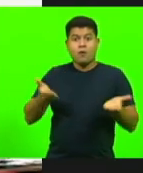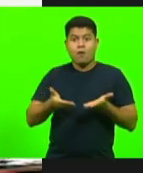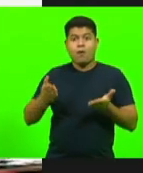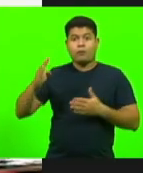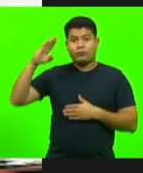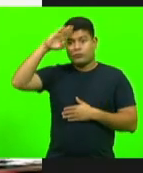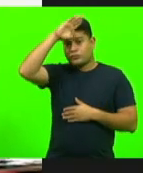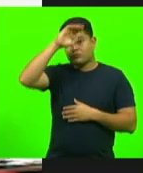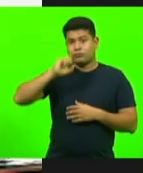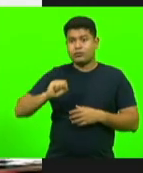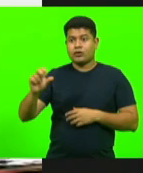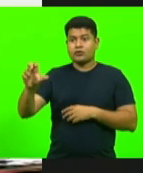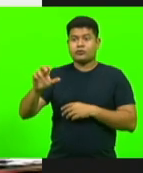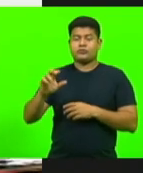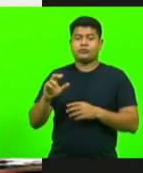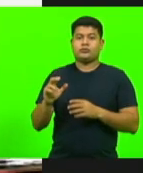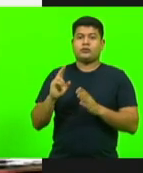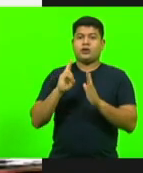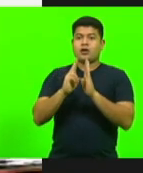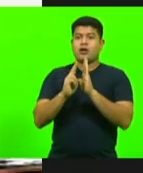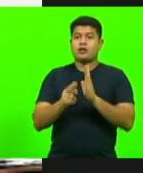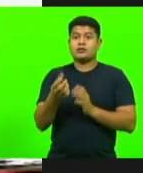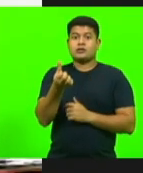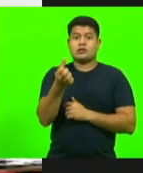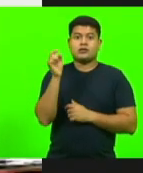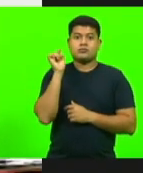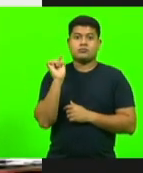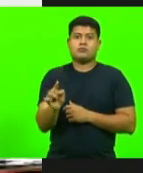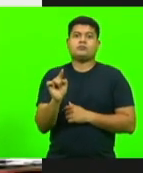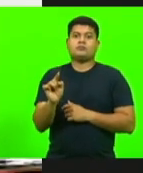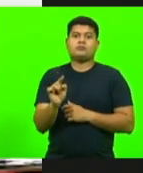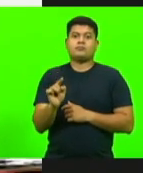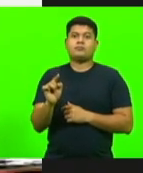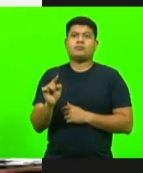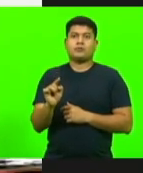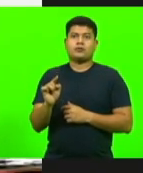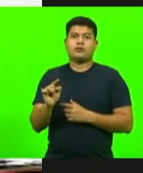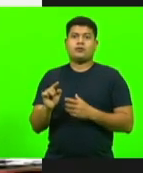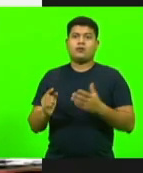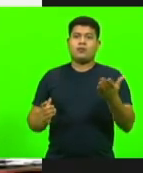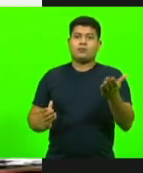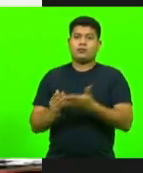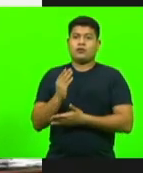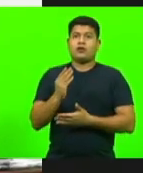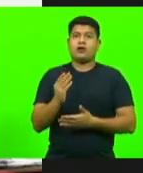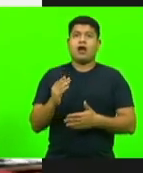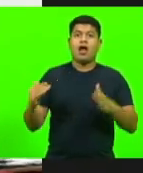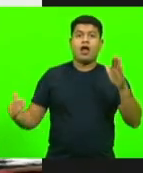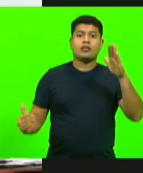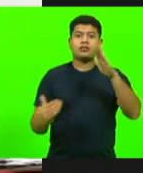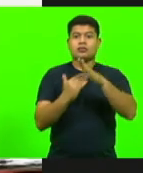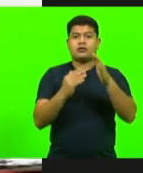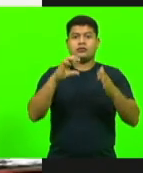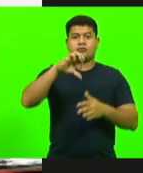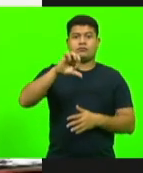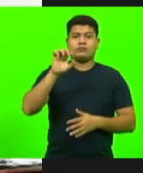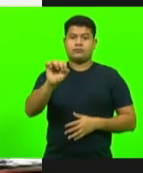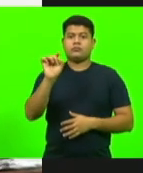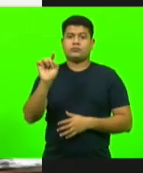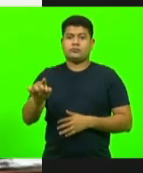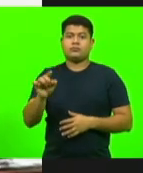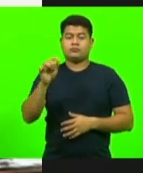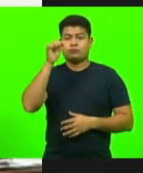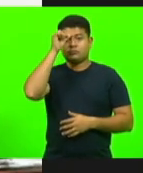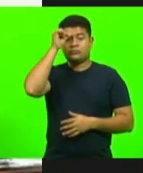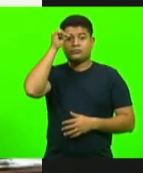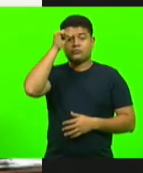pode molhar 6000 é uma aprovação da PEC 32 e vai poder o nome até 90.000 cara então a gente